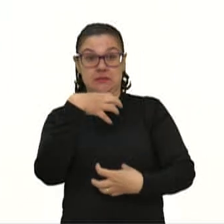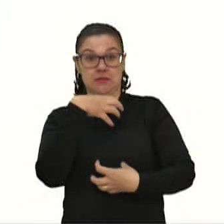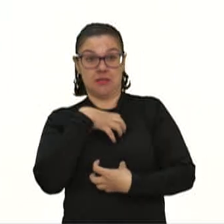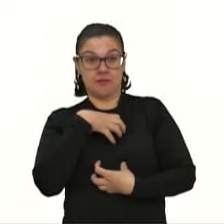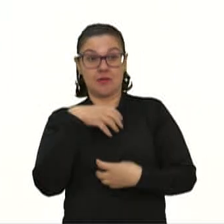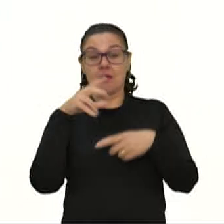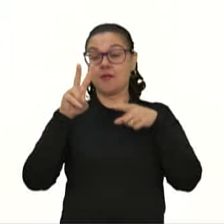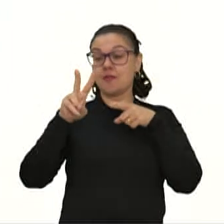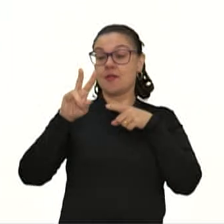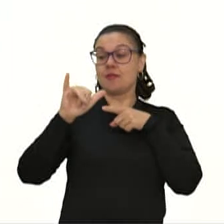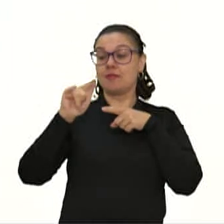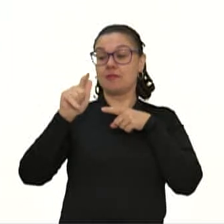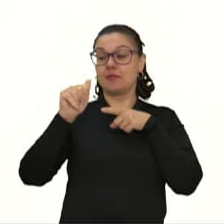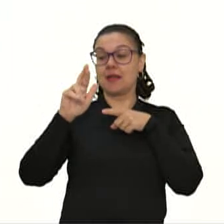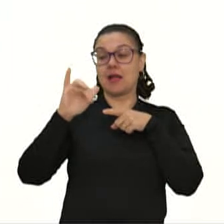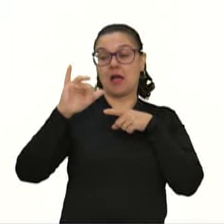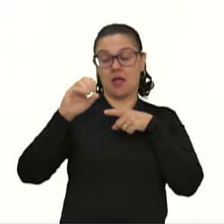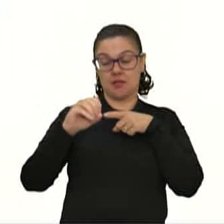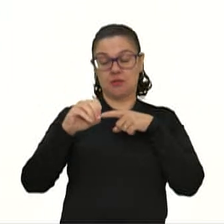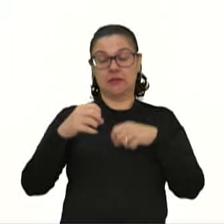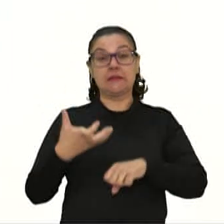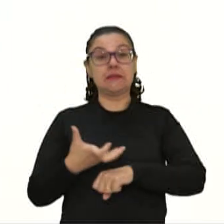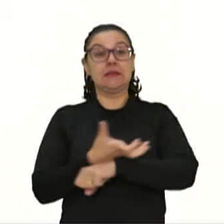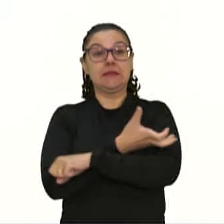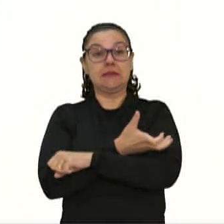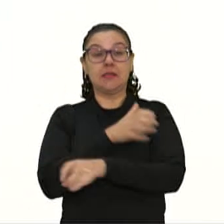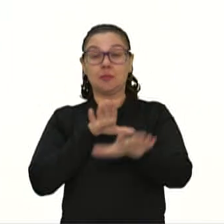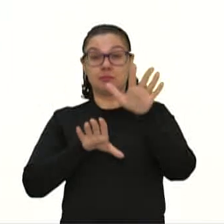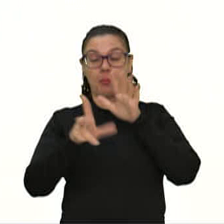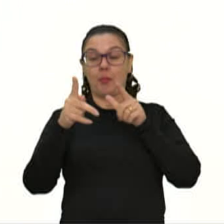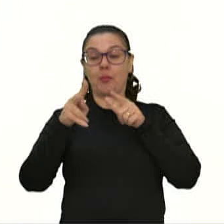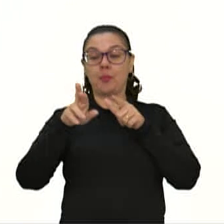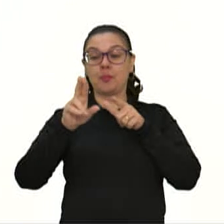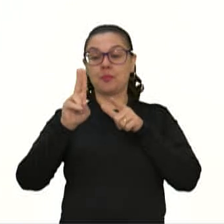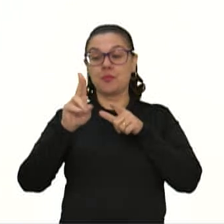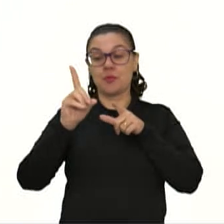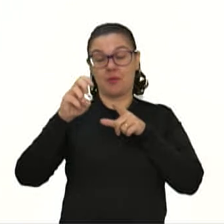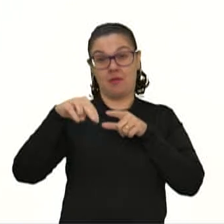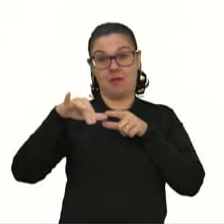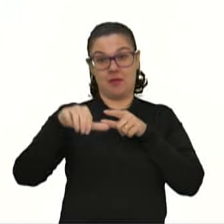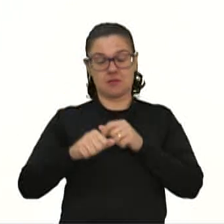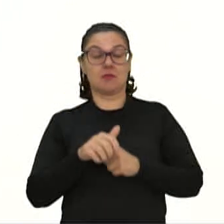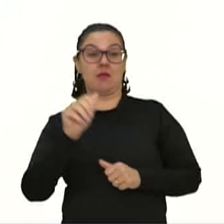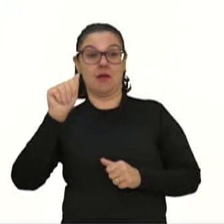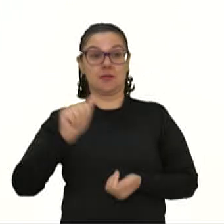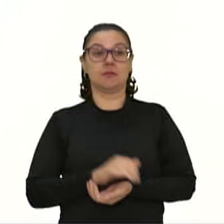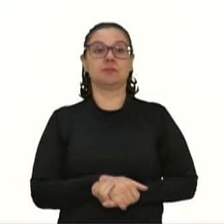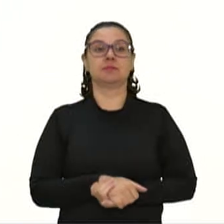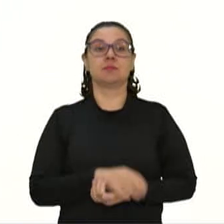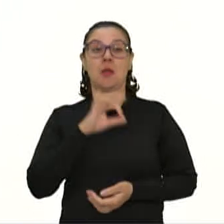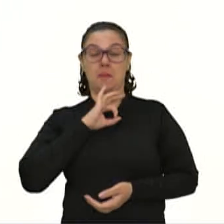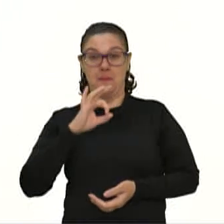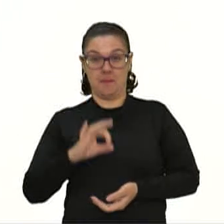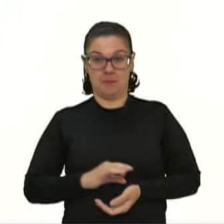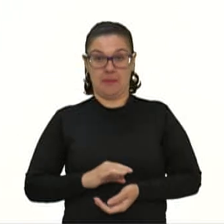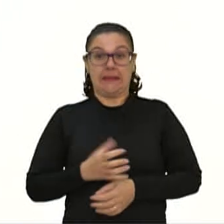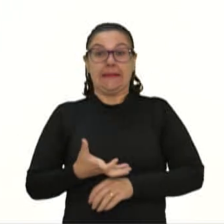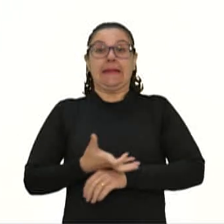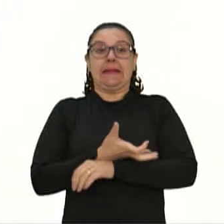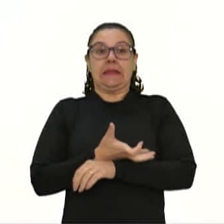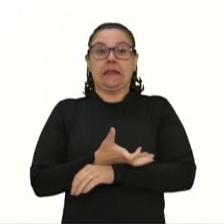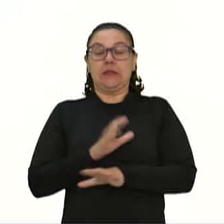de vigário, dramática e prudência. É uma questão lexical, de vocabulário. Letra A, padre,